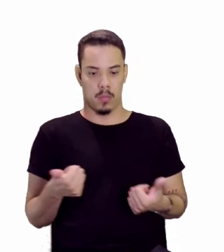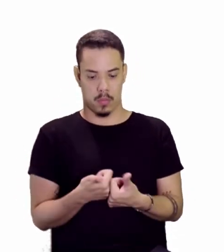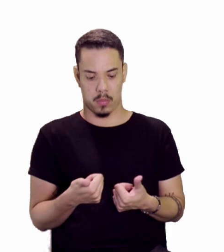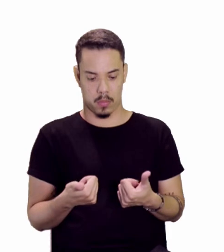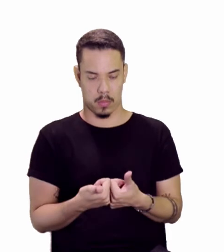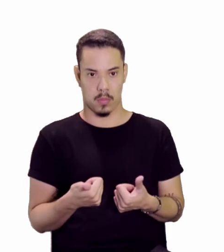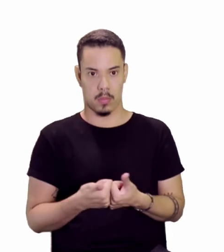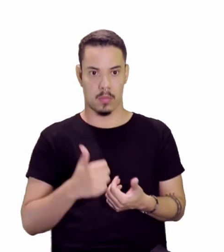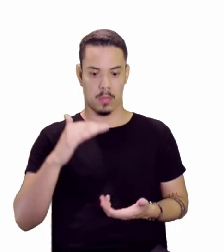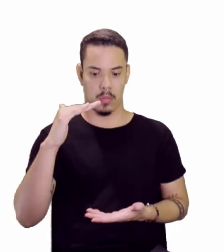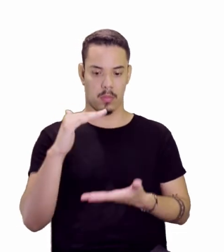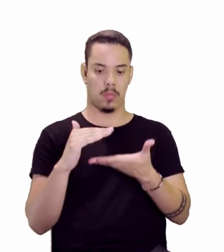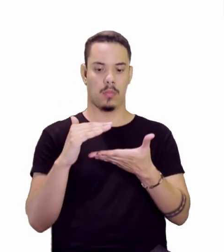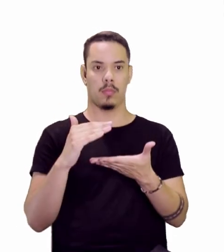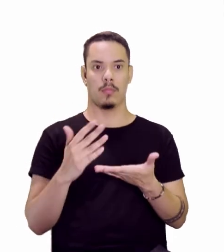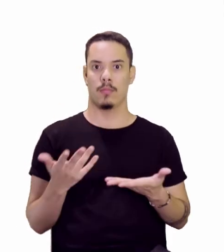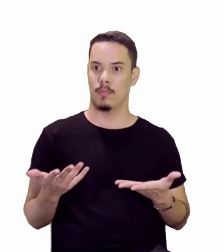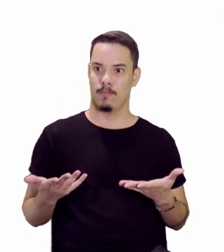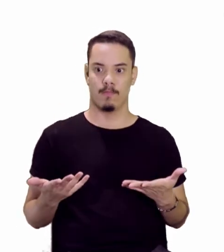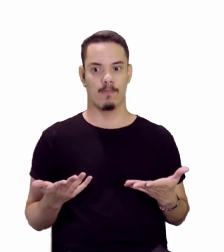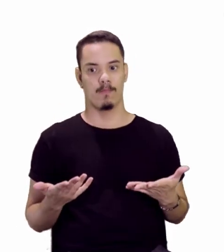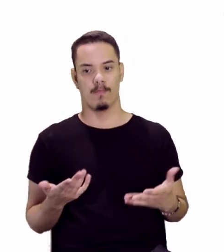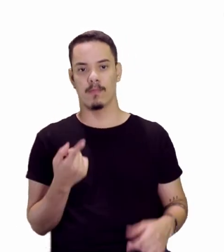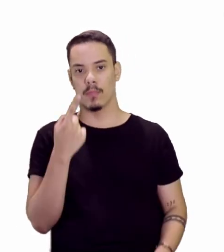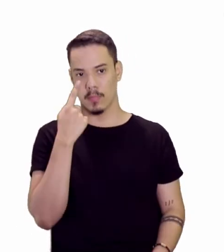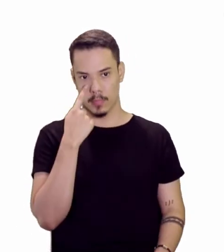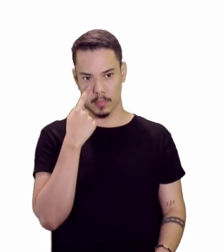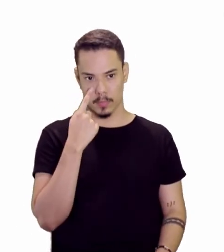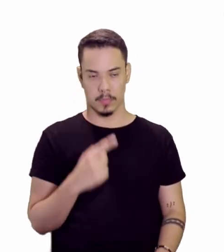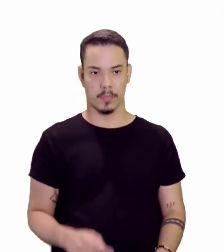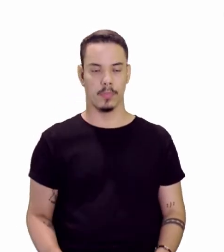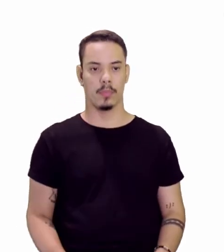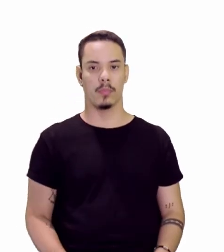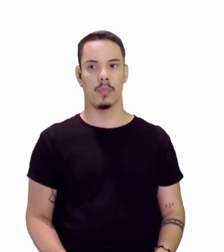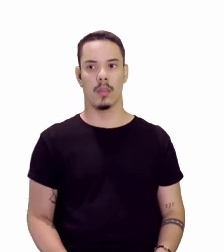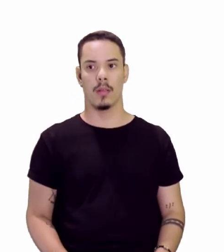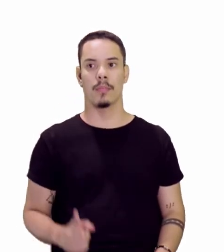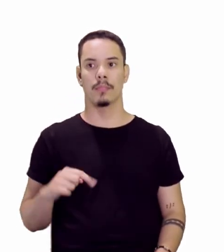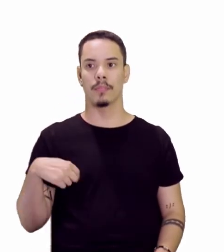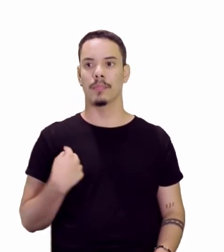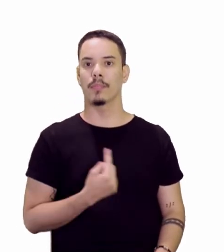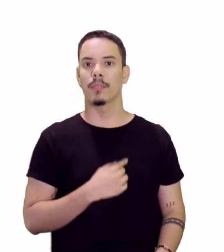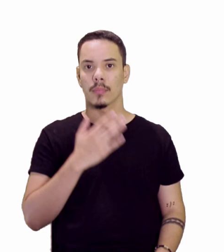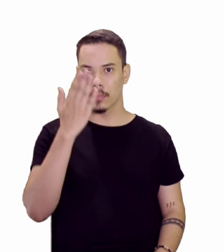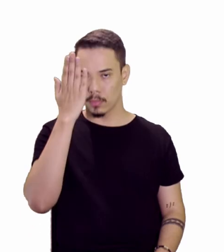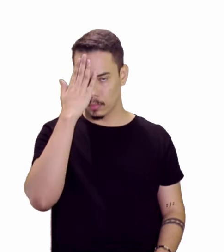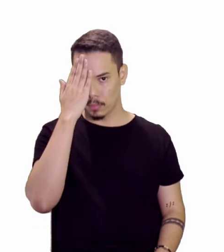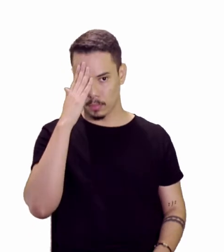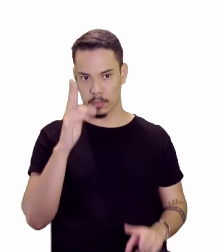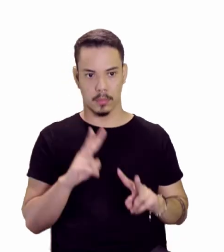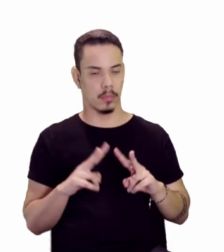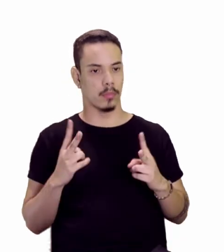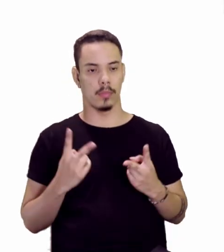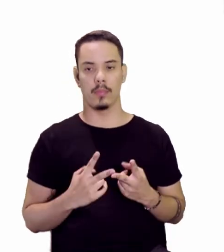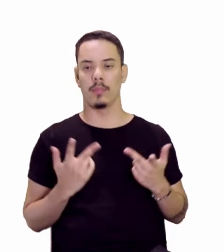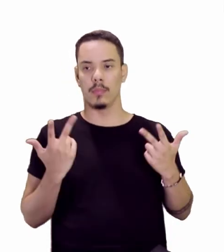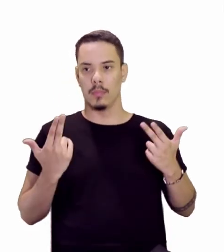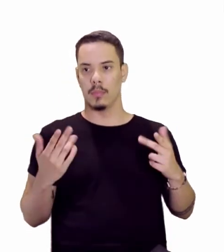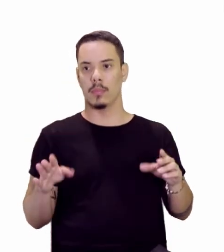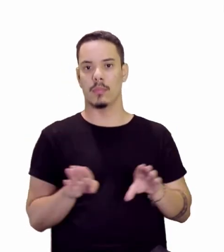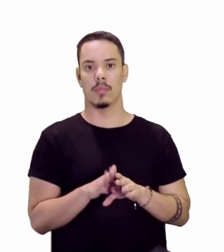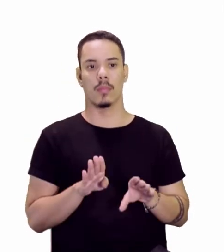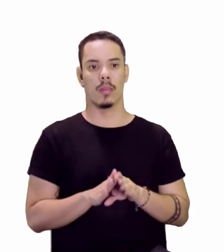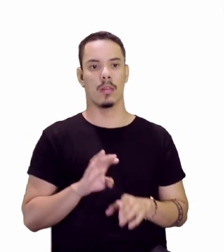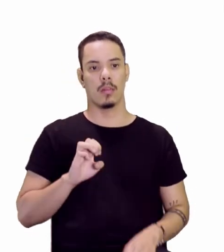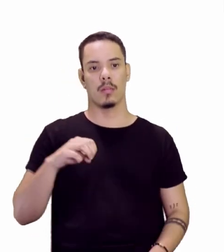da superfície. Então vamos dar uma olhada. A gente sabe que o volume é igual, né, Décio? Aqui, justamente. Ó. O impulso depende